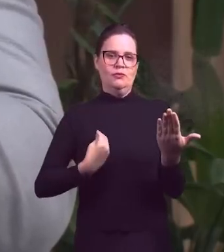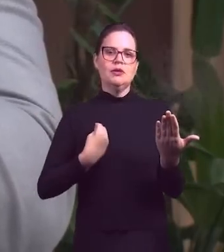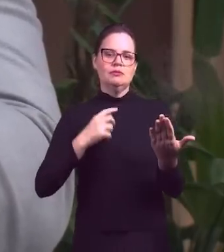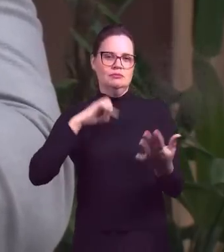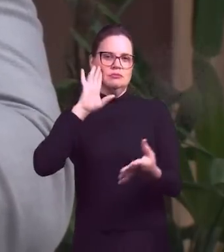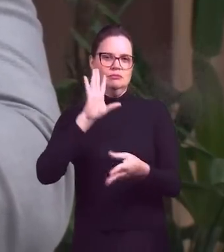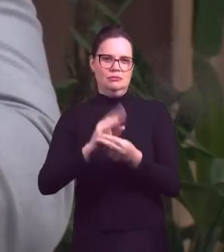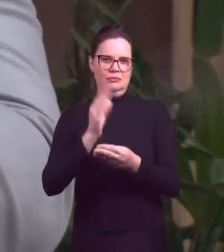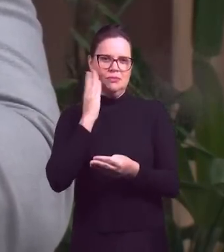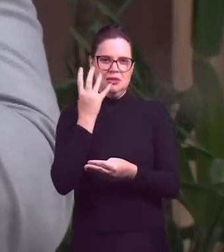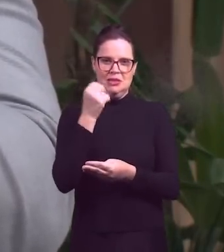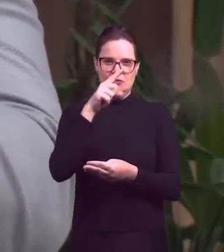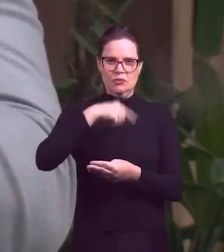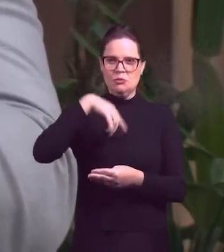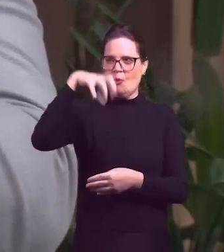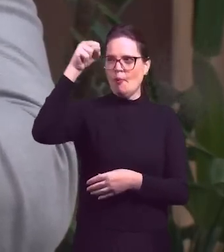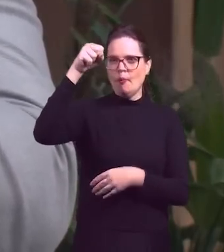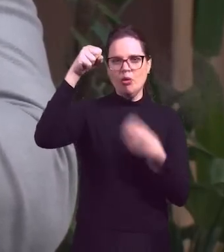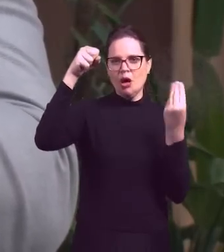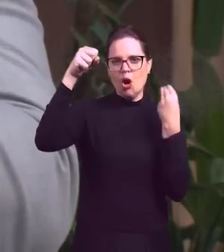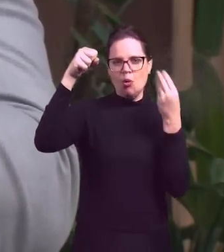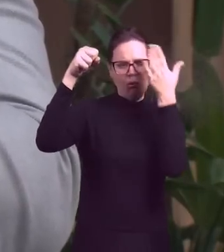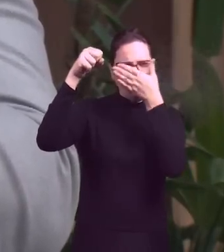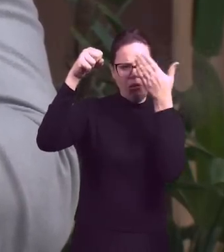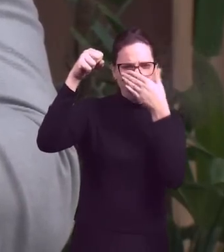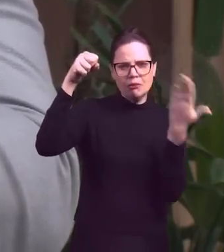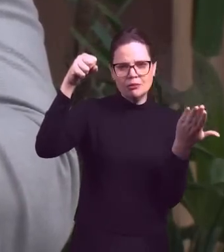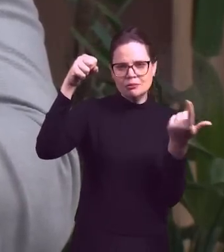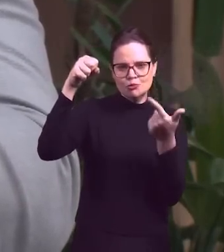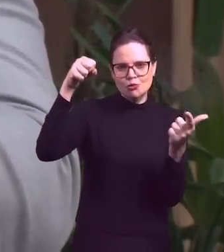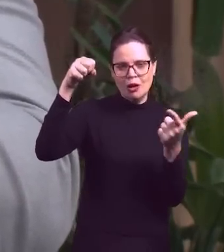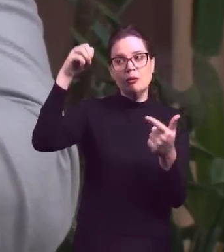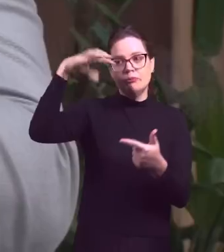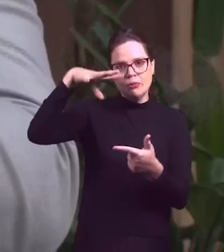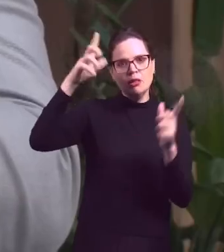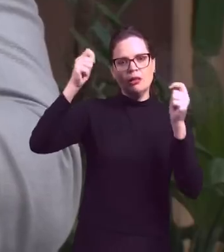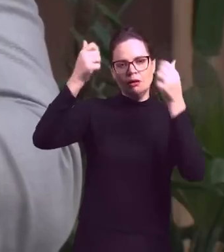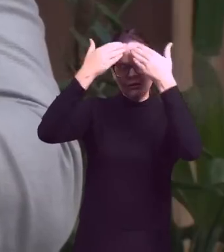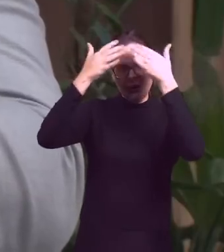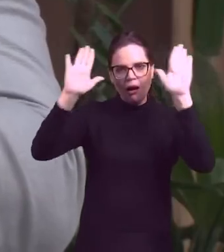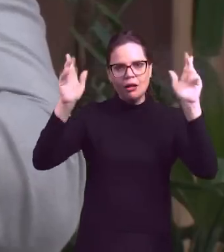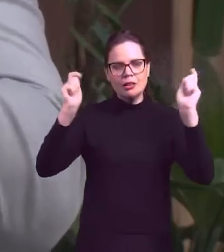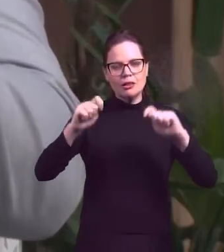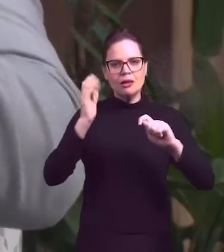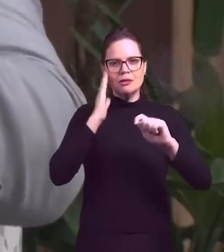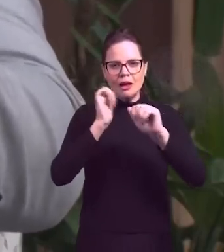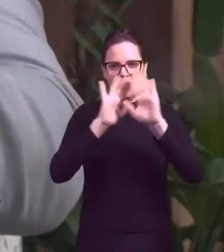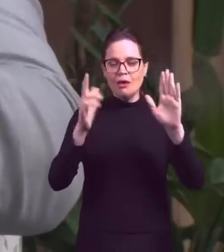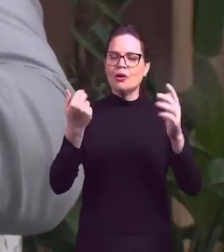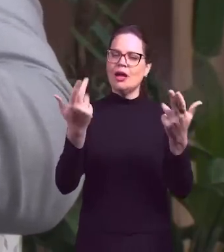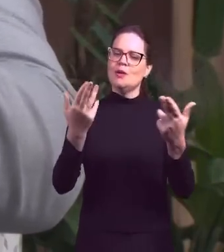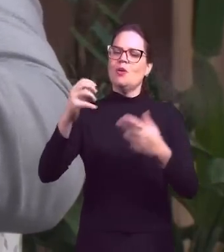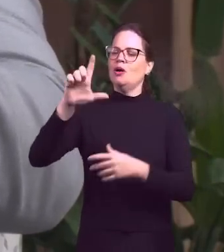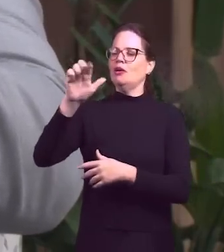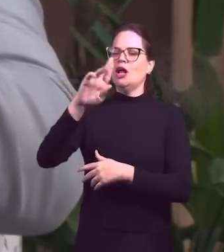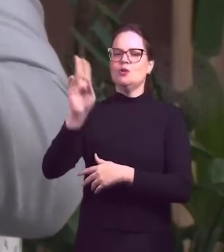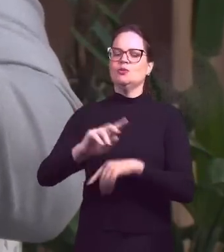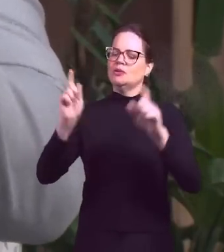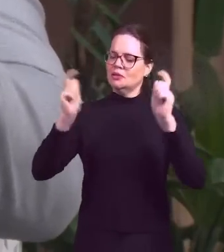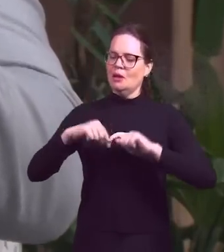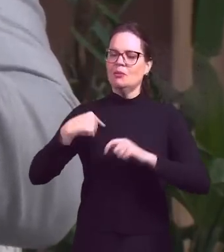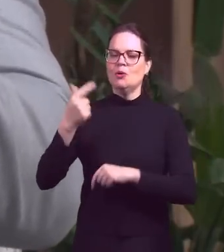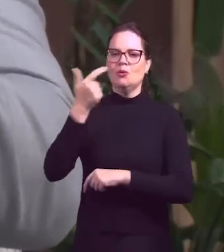e nós sabemos que sem luz não há vida, né? Então, o nosso alcance, ele